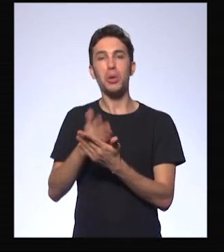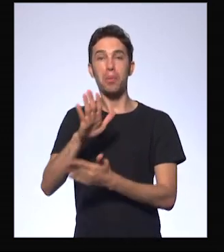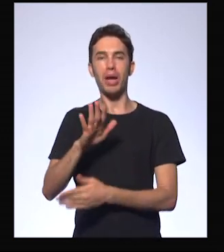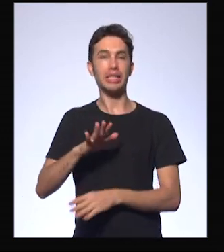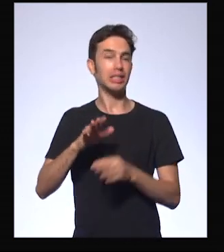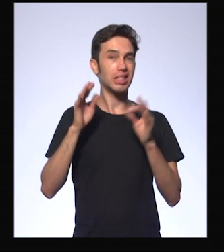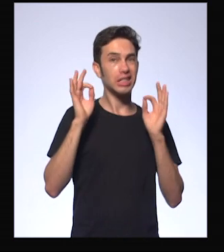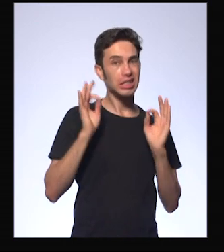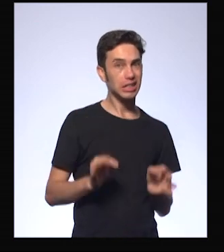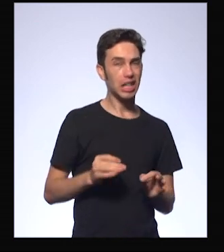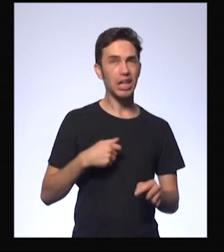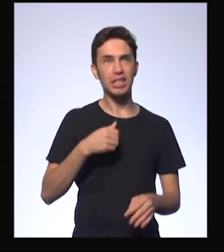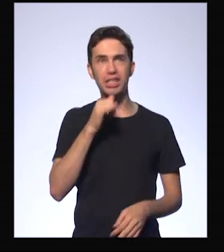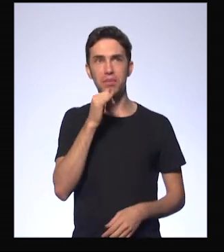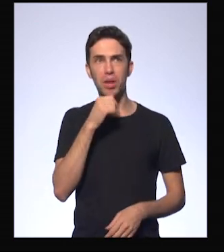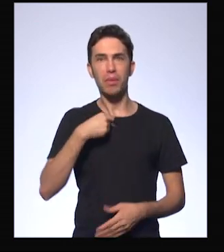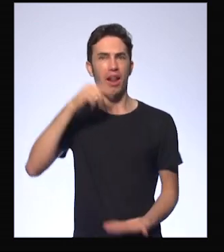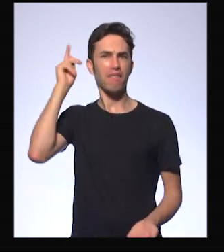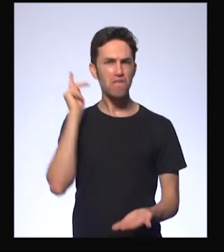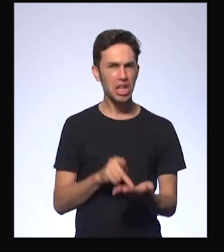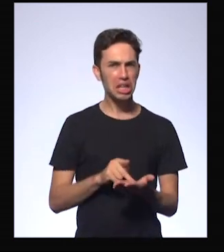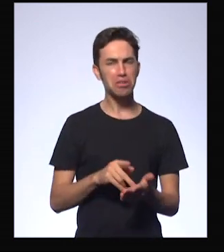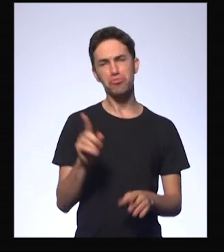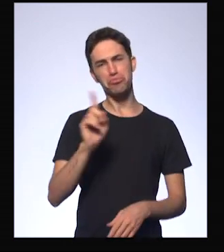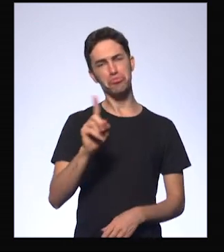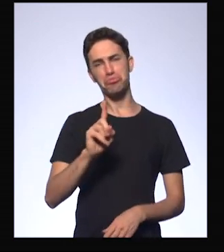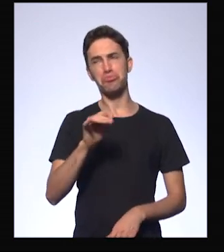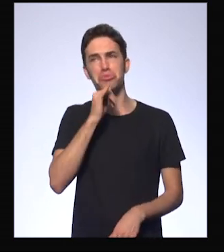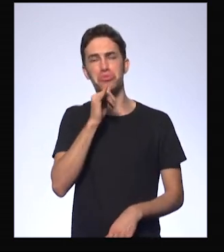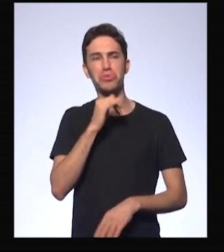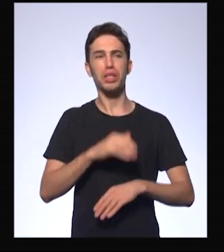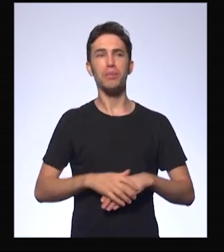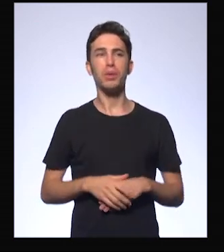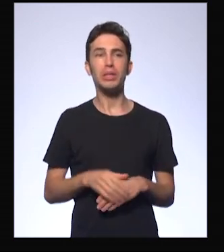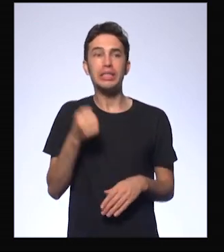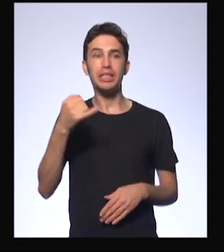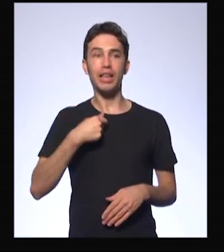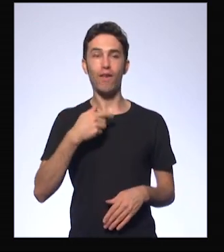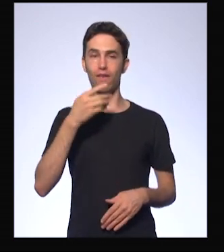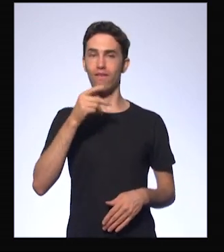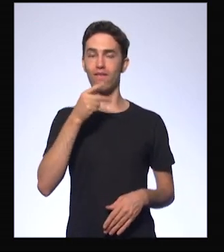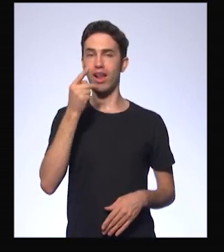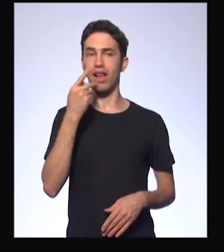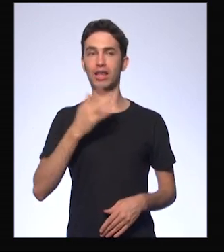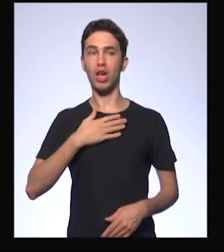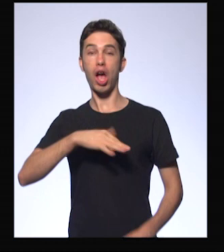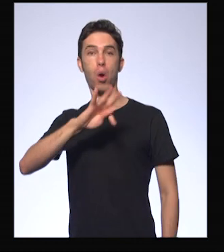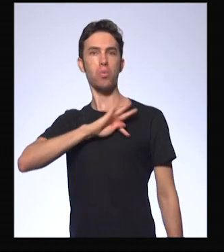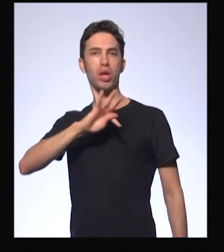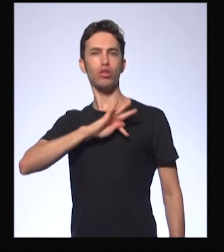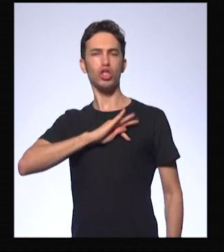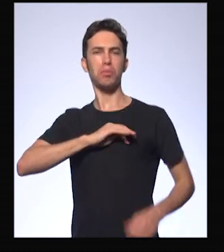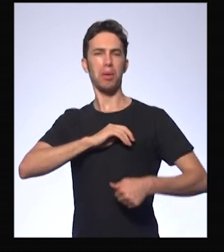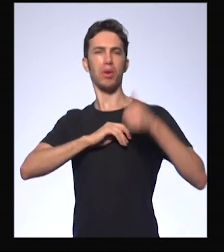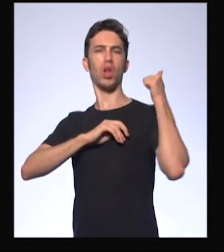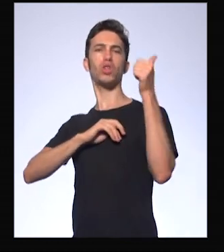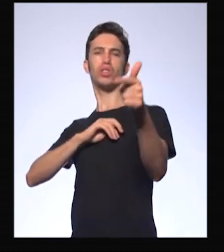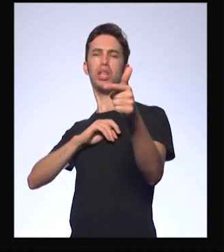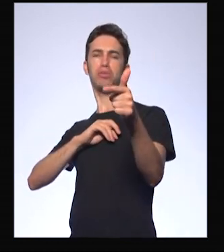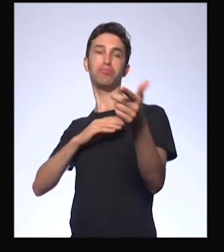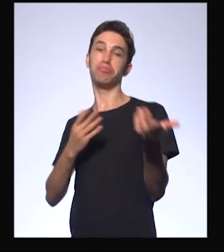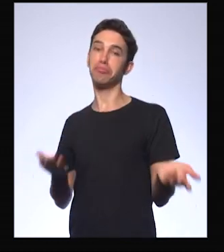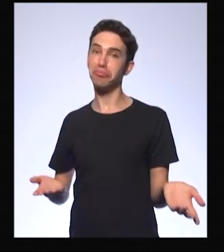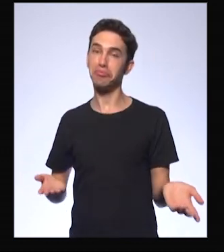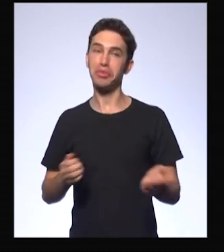não necessariamente é uma verdade. Por exemplo, se eu disser para você que o meu time é melhor do que o seu time.